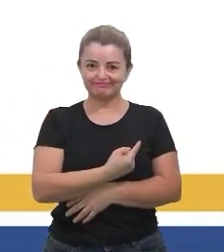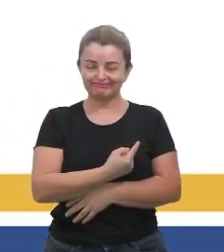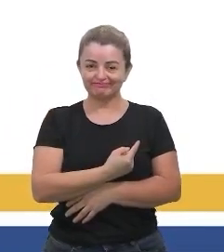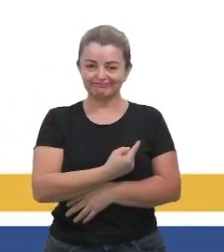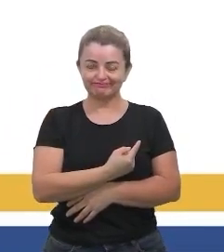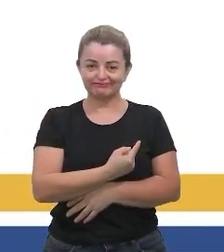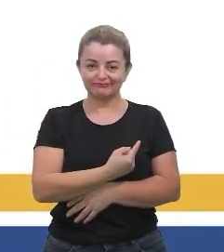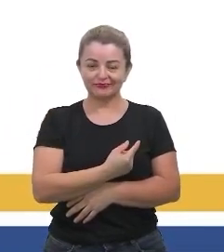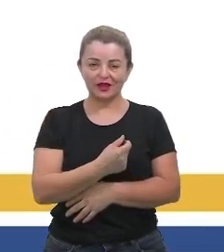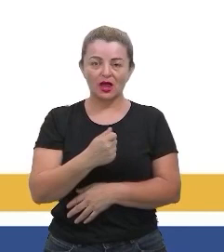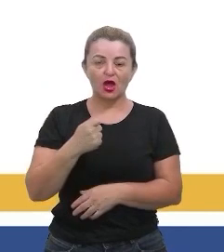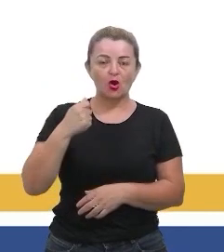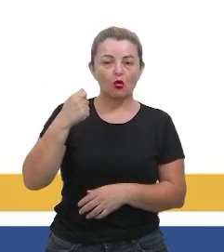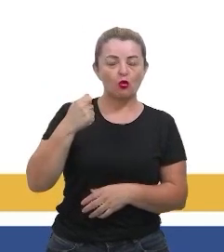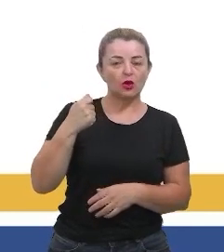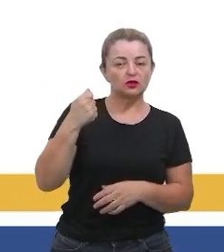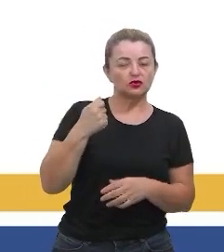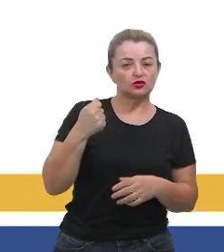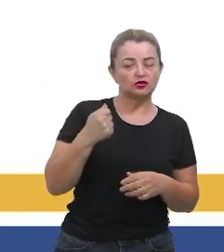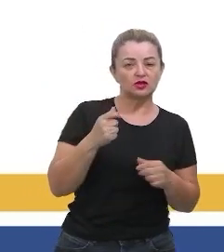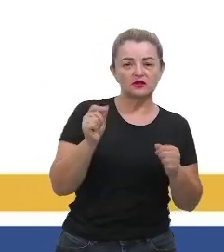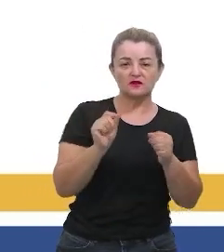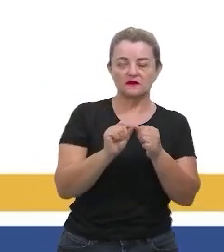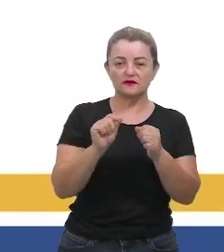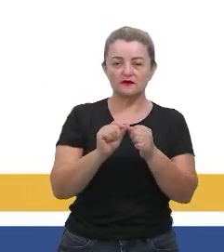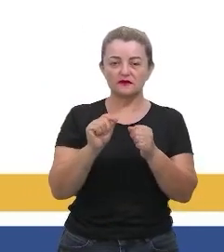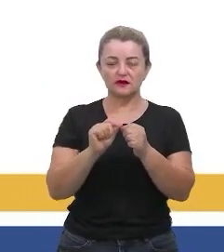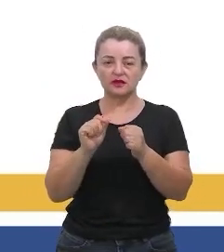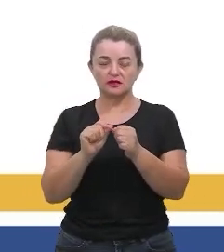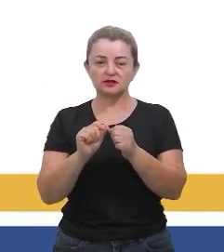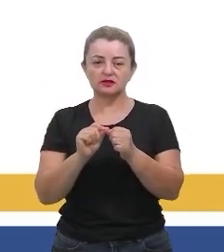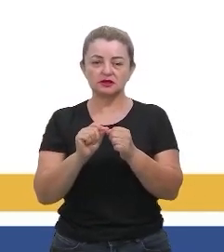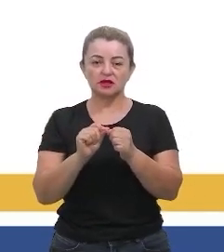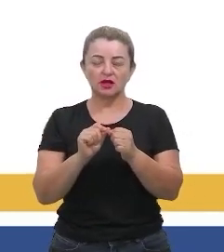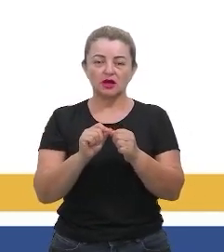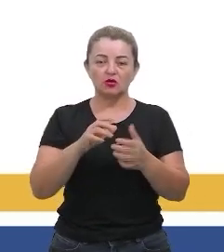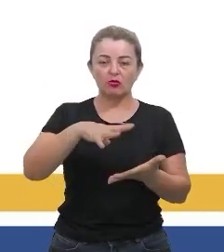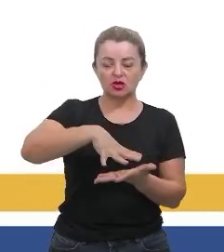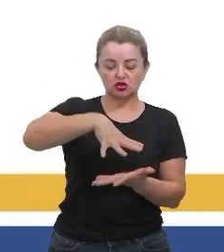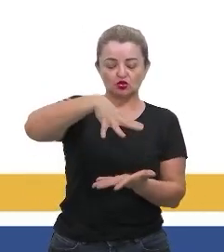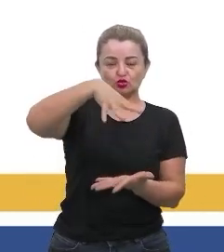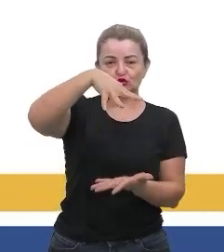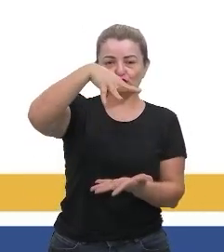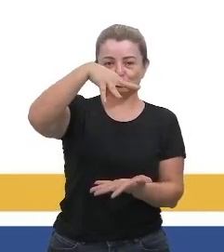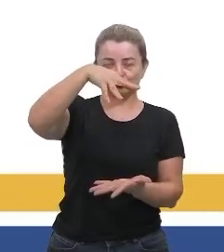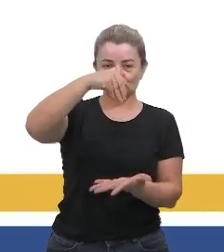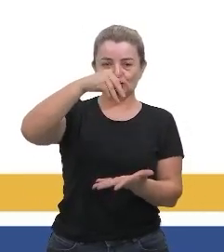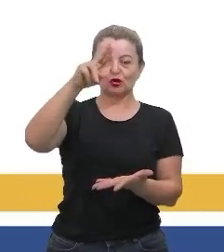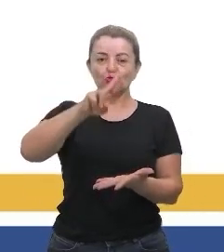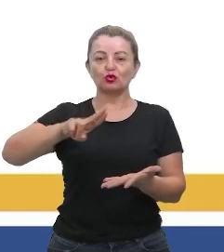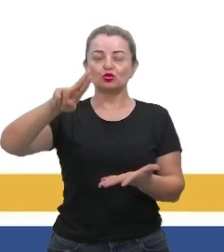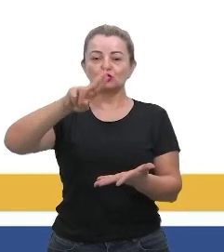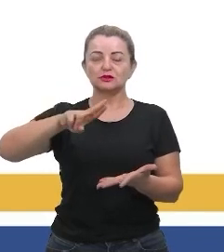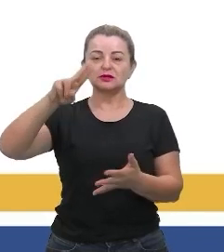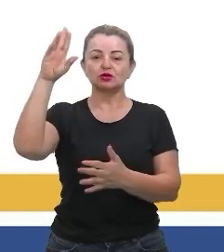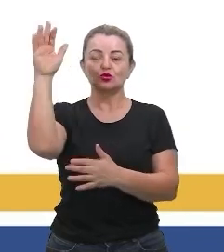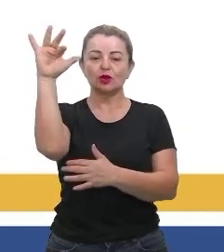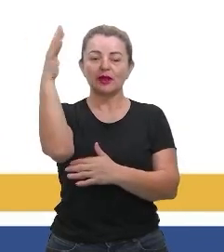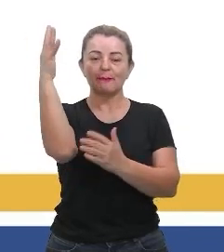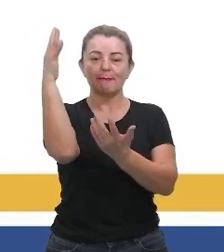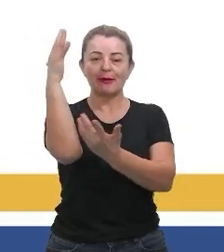Um artista plástico esculpe uma escultura a partir de um bloco de madeira de lei. Em etapas,